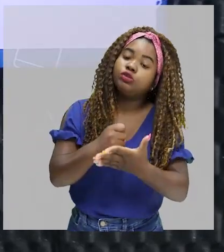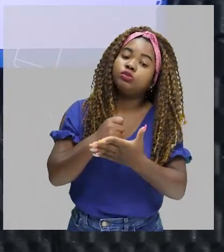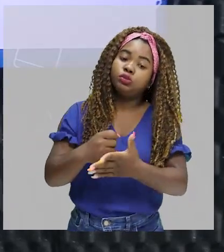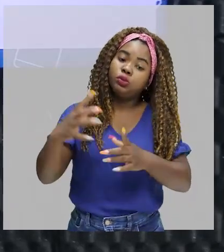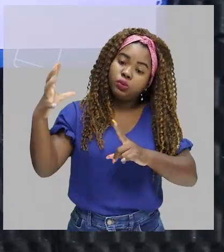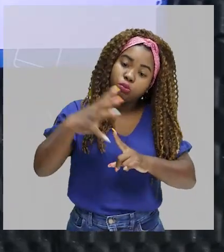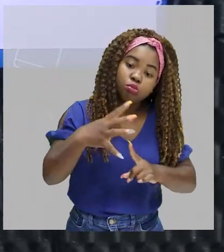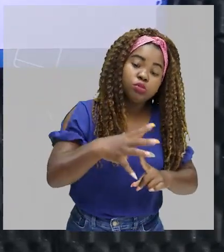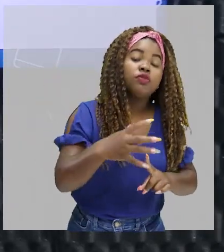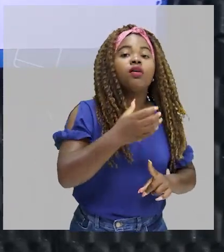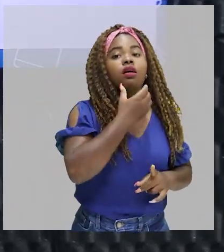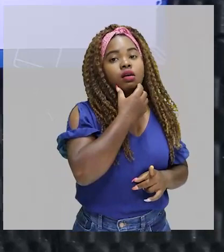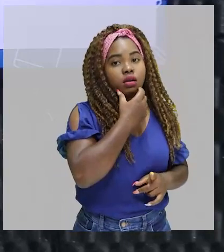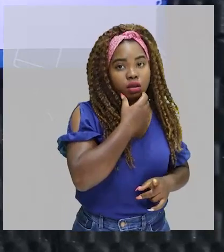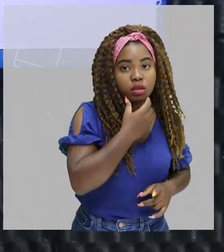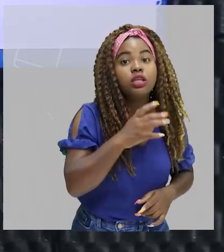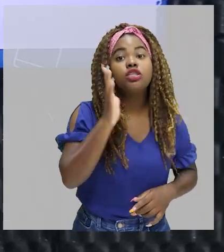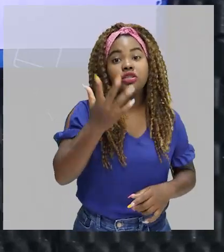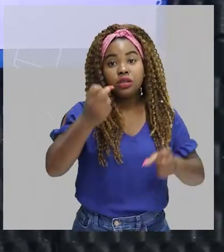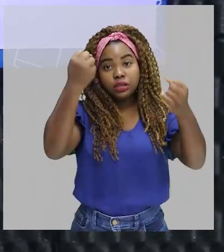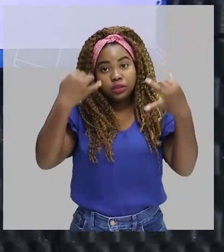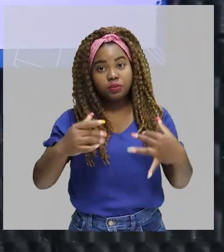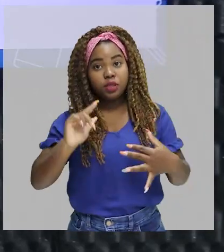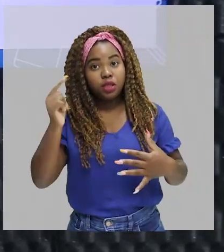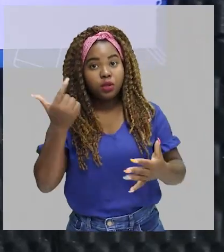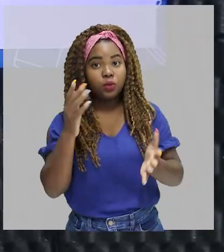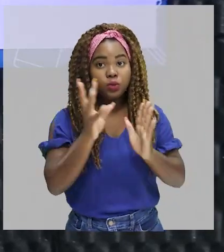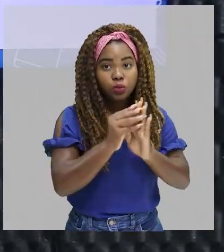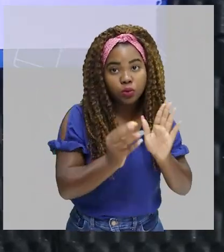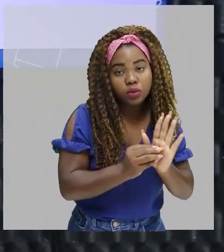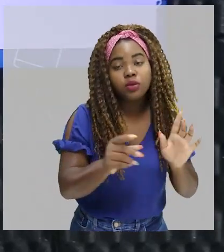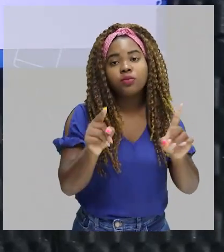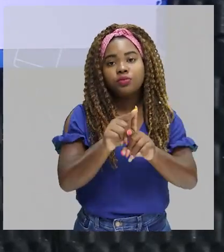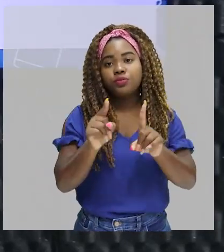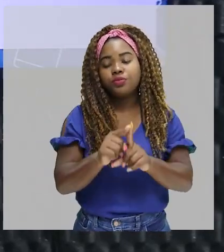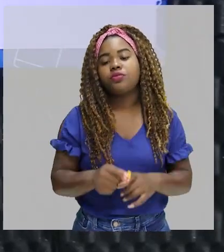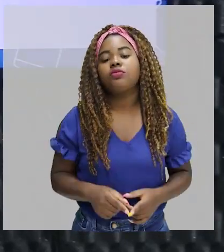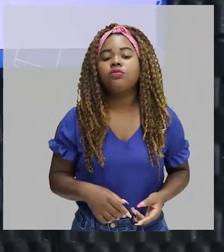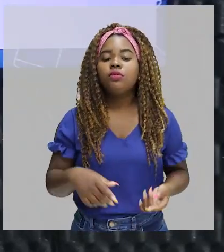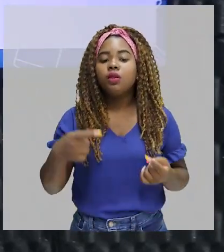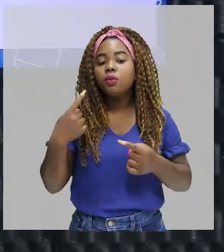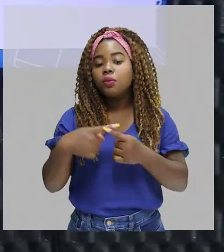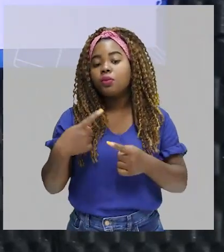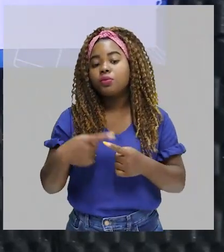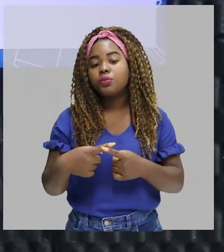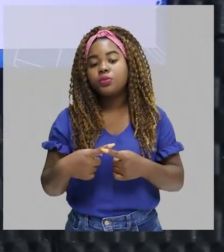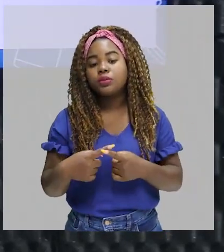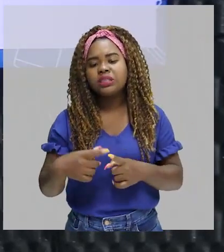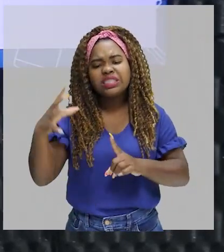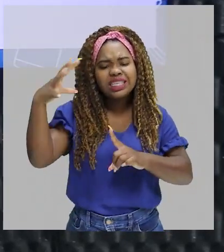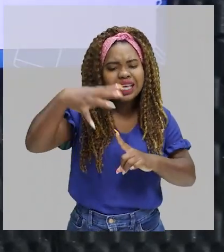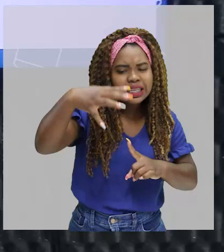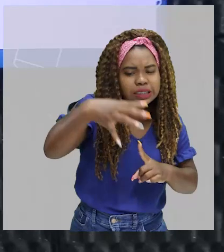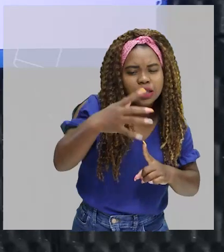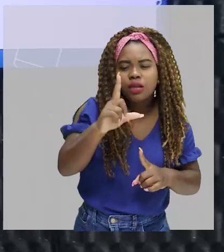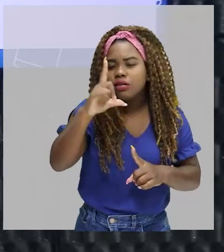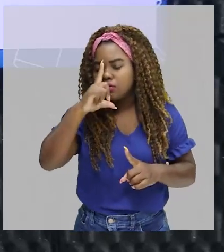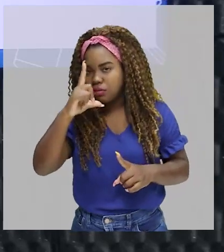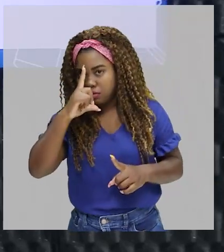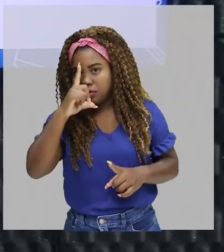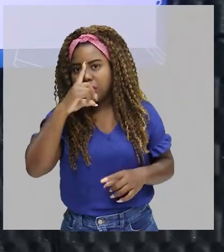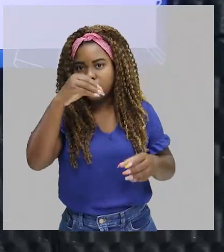quando nós falamos da formação ou da origem da língua inglesa. Justamente em virtude dessa influência do latim